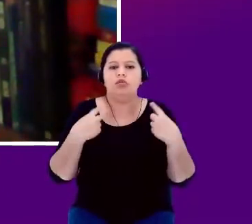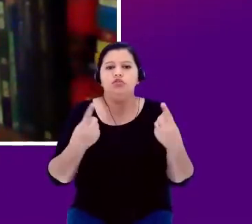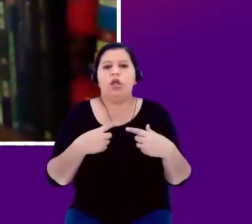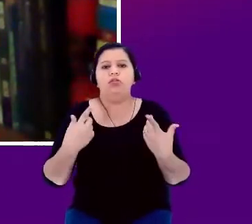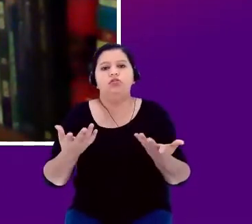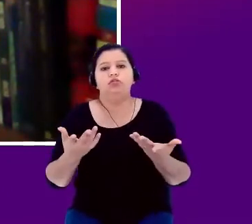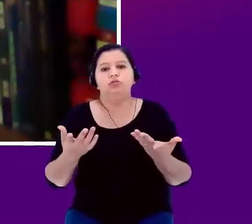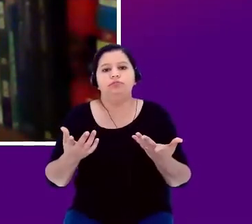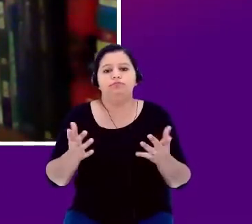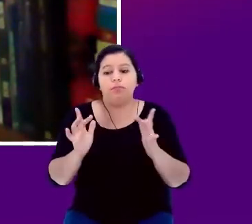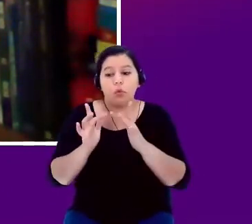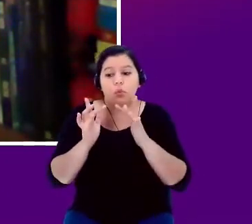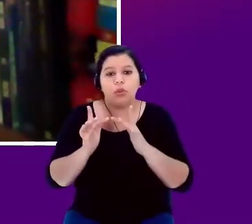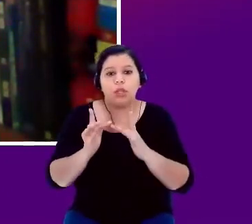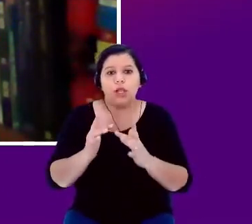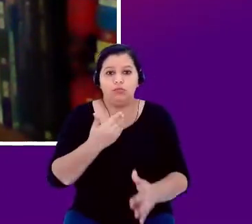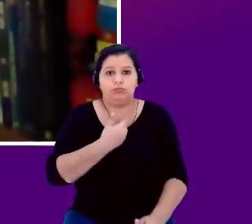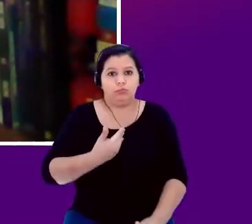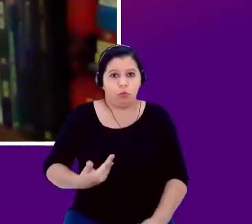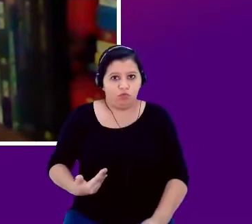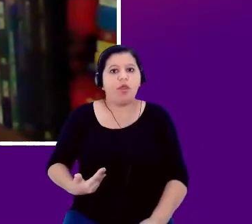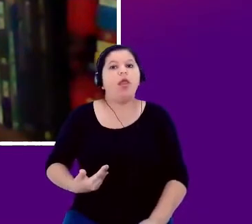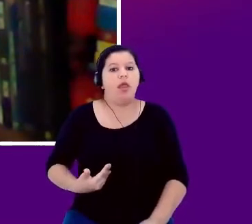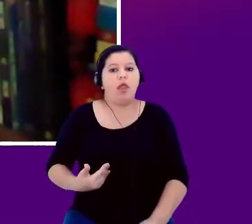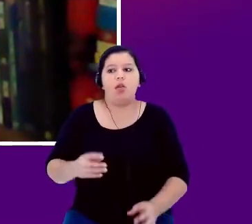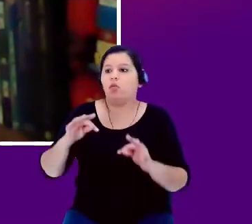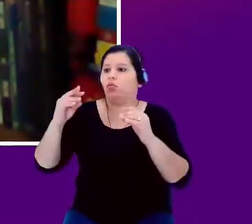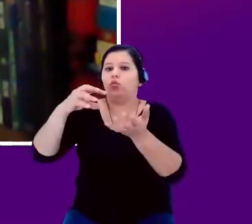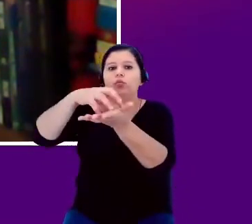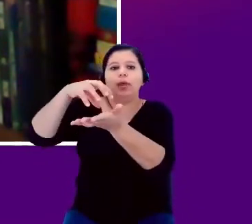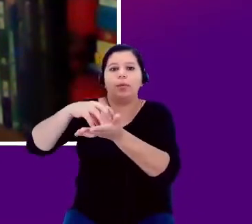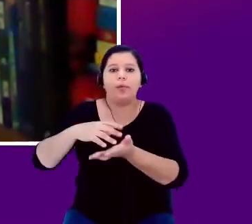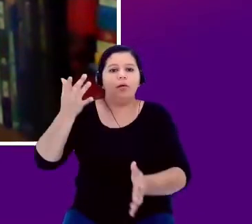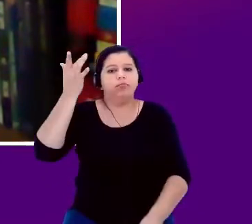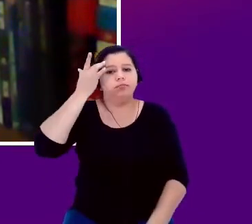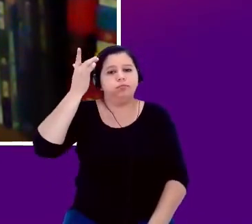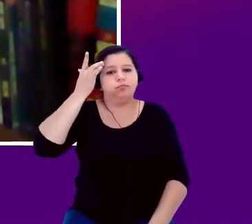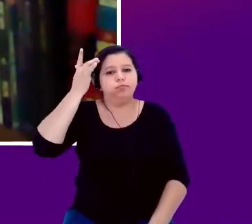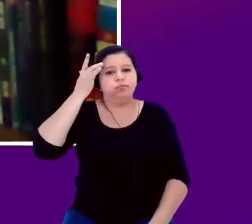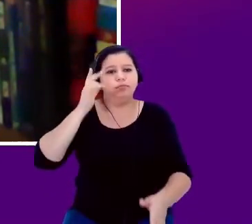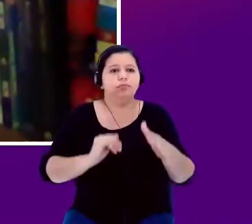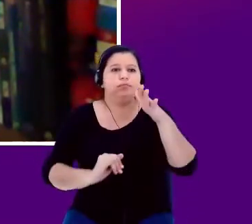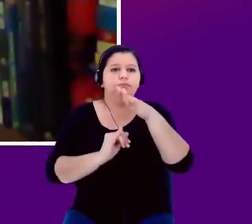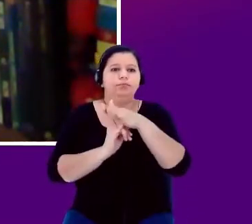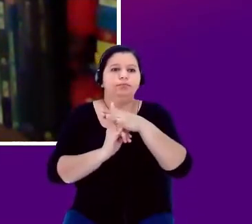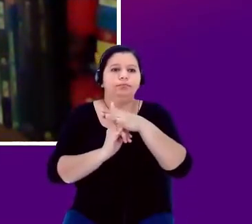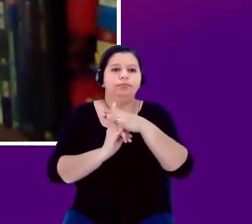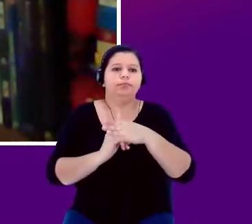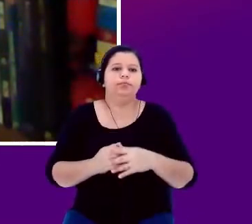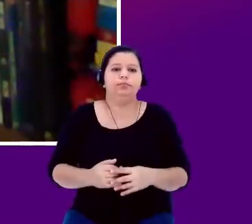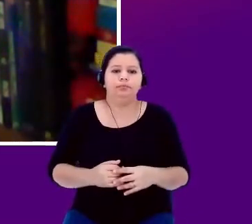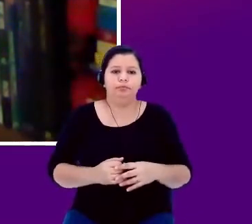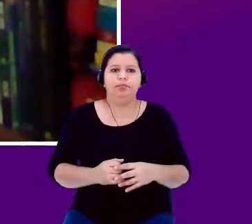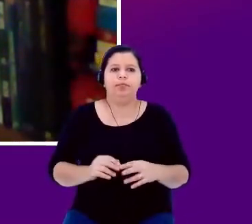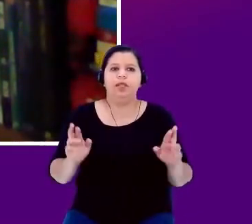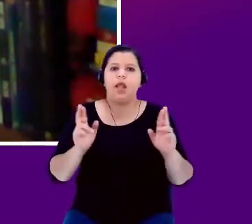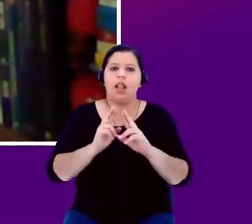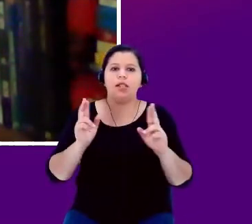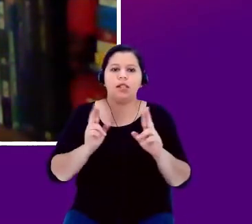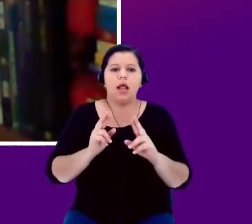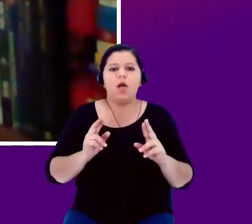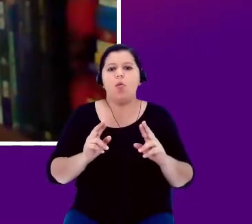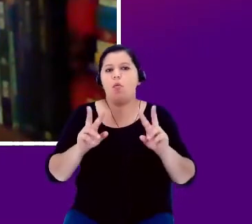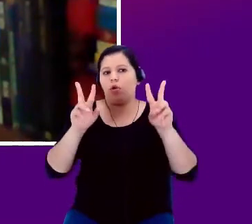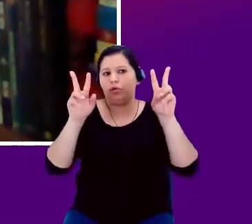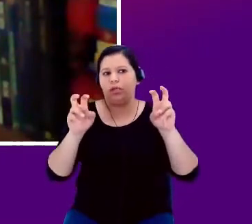aproxime ainda mais, né, com todo esse amadurecimento institucional em relação ao tema.